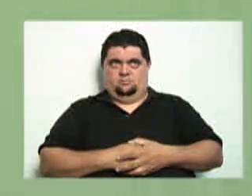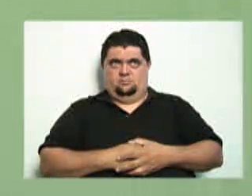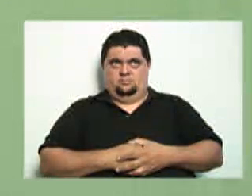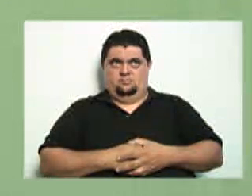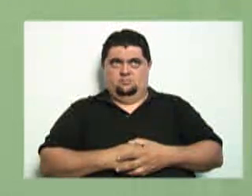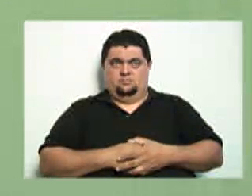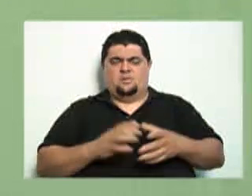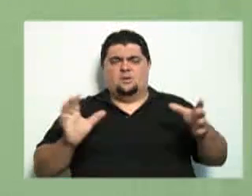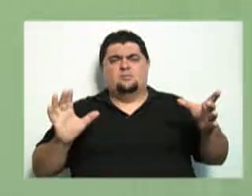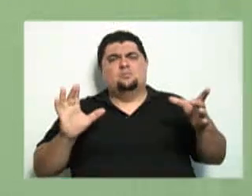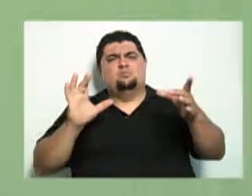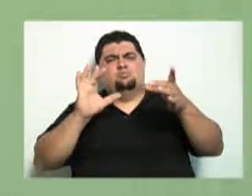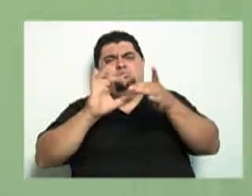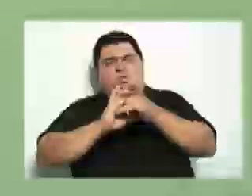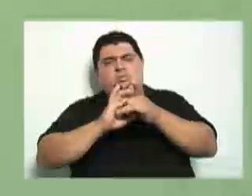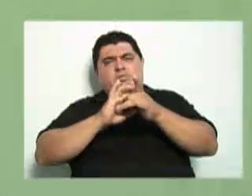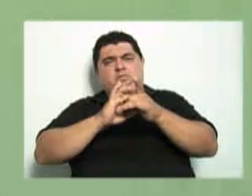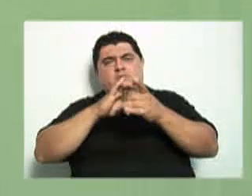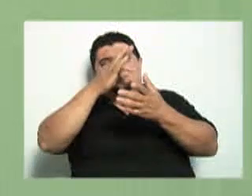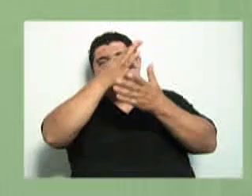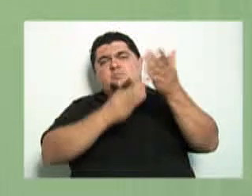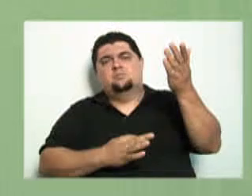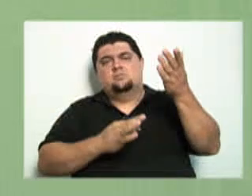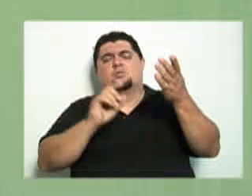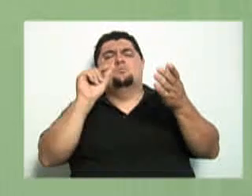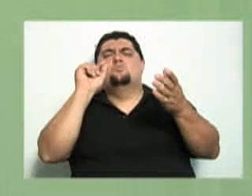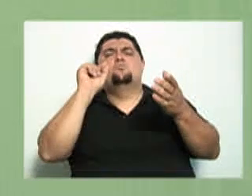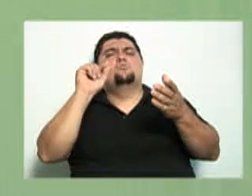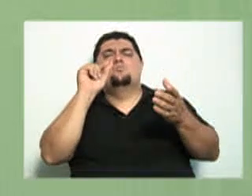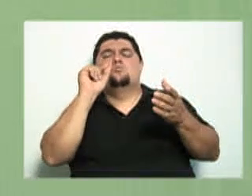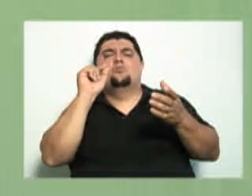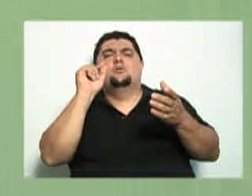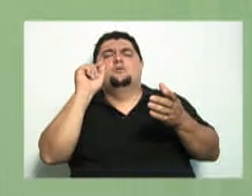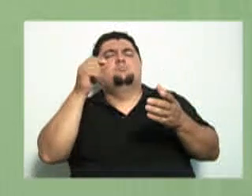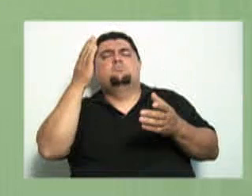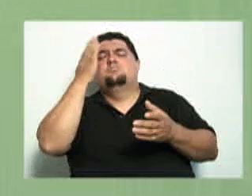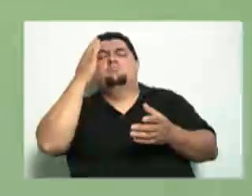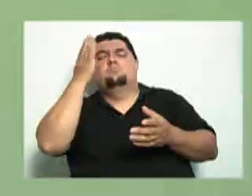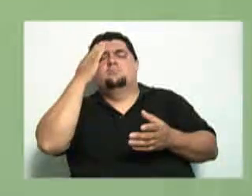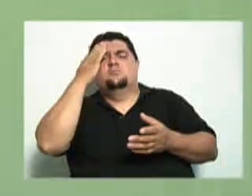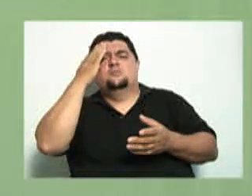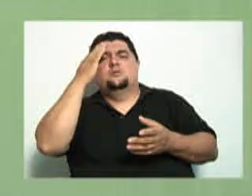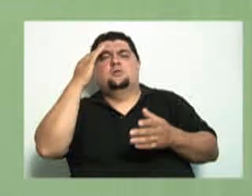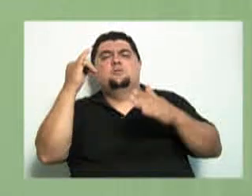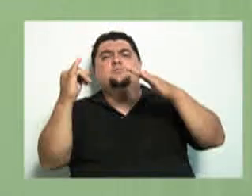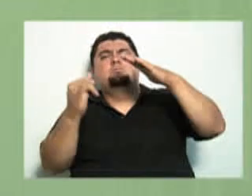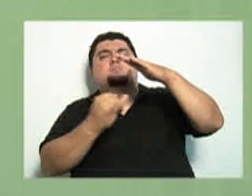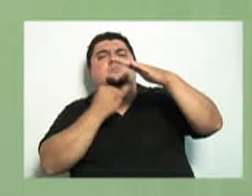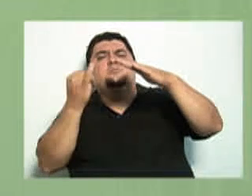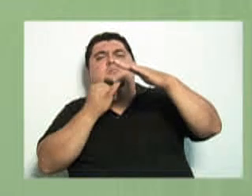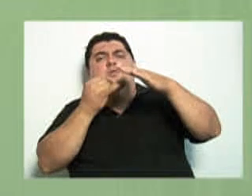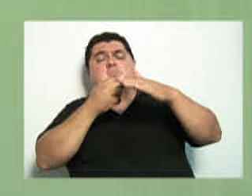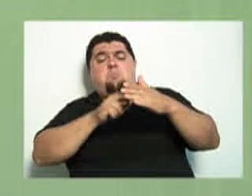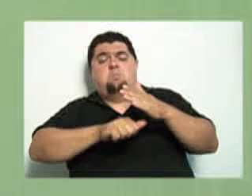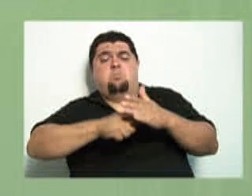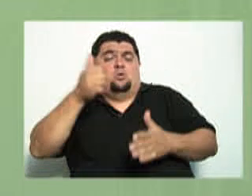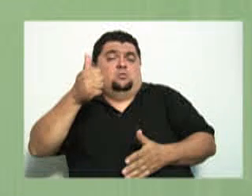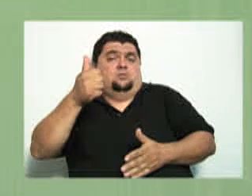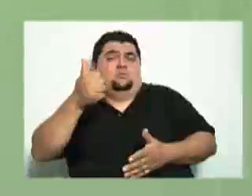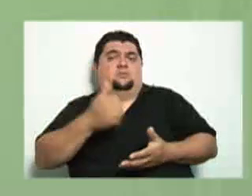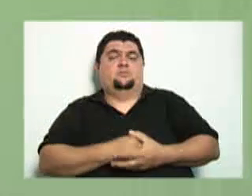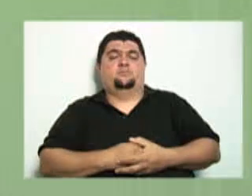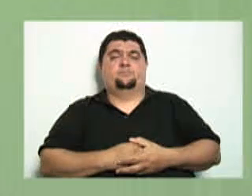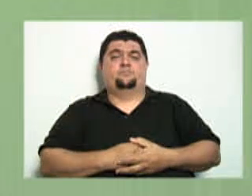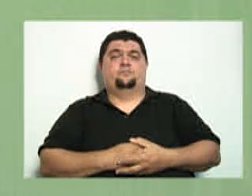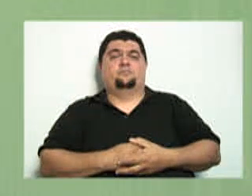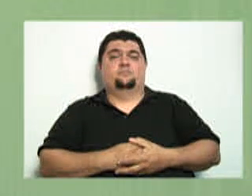No contexto do texto, o que podemos entender como uma instituição positiva? Ah,